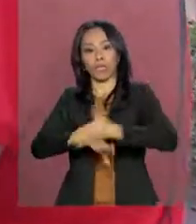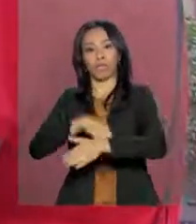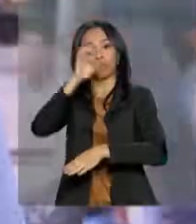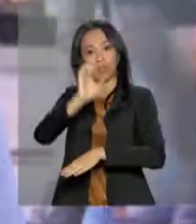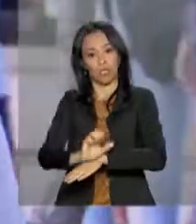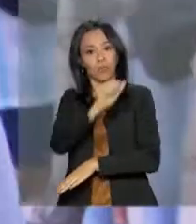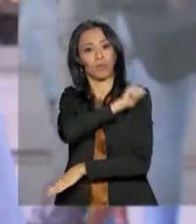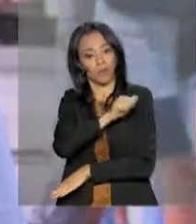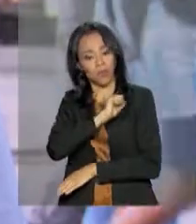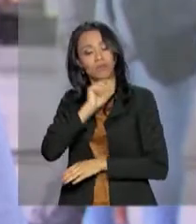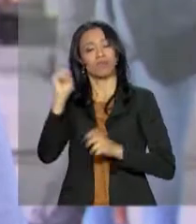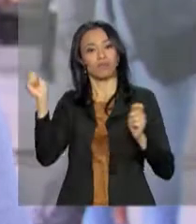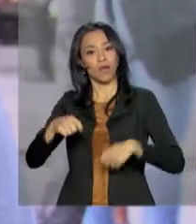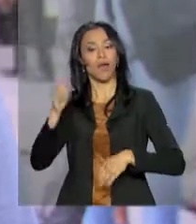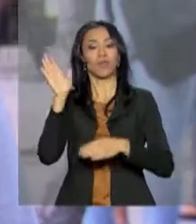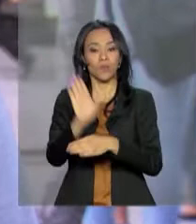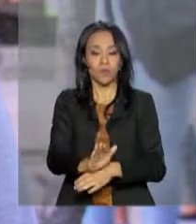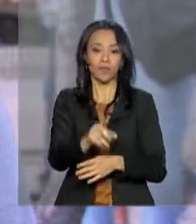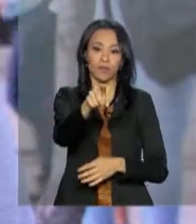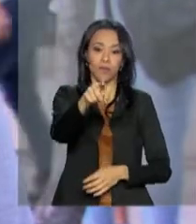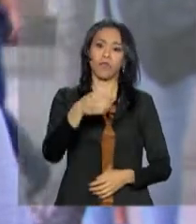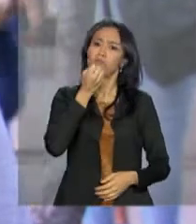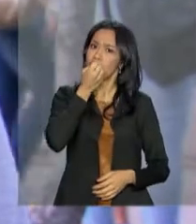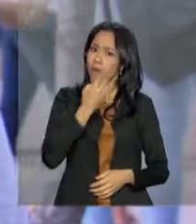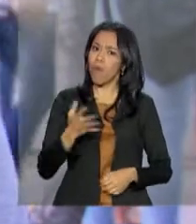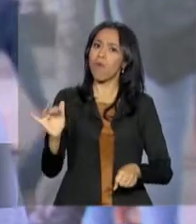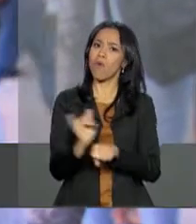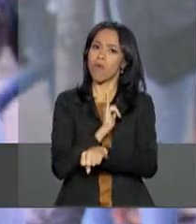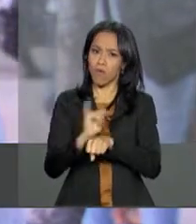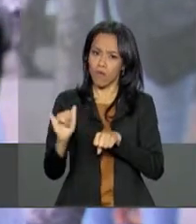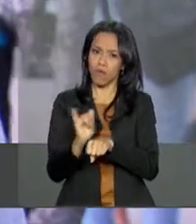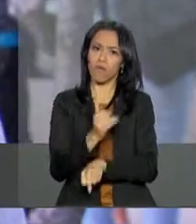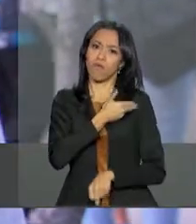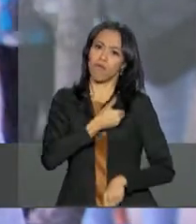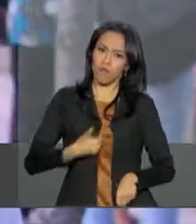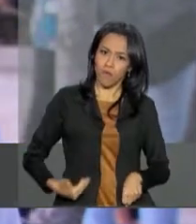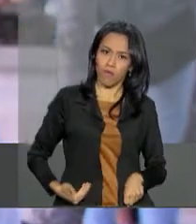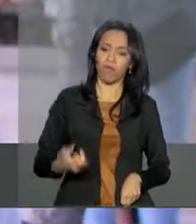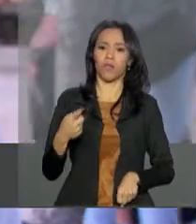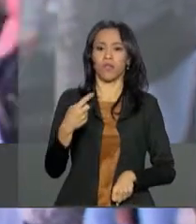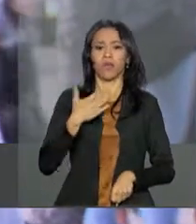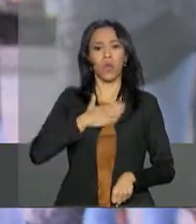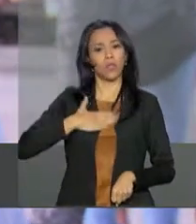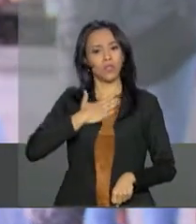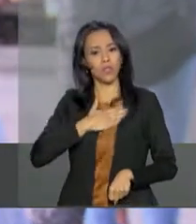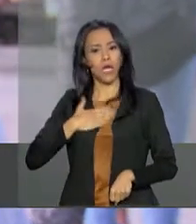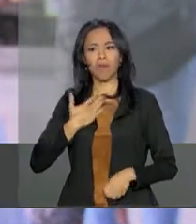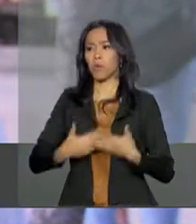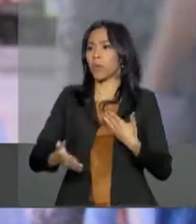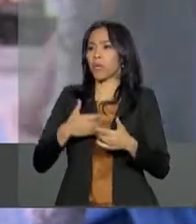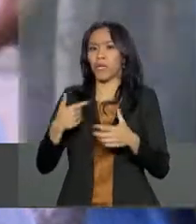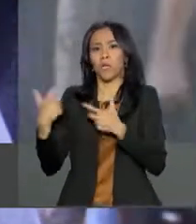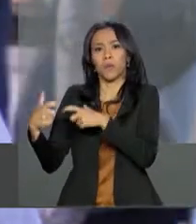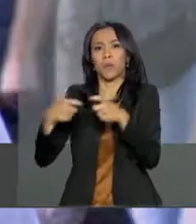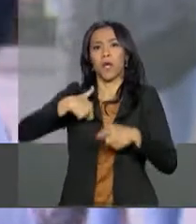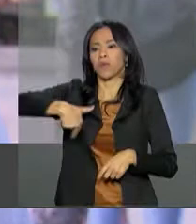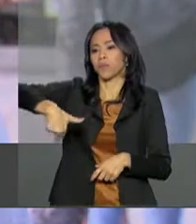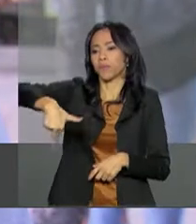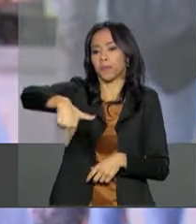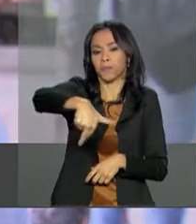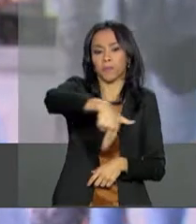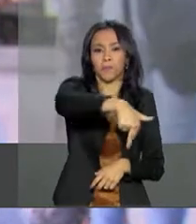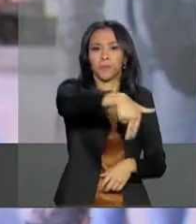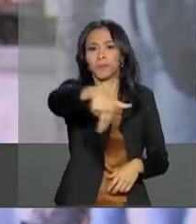ajudar foi uma medida adotada boa entendeu por que eu não gostava demais você passava em qualquer lugar as pessoas